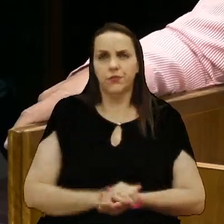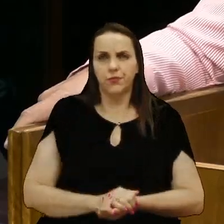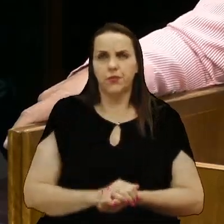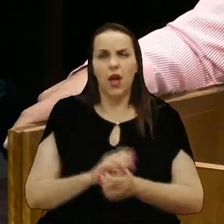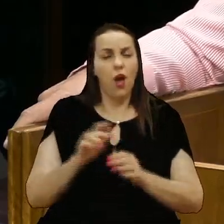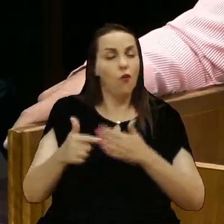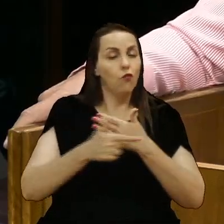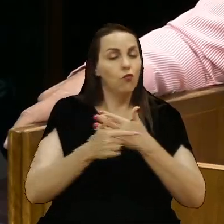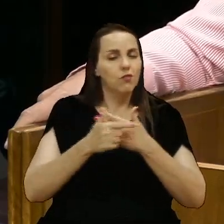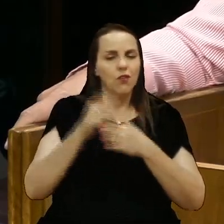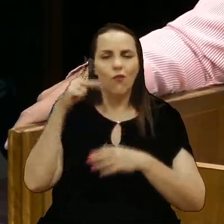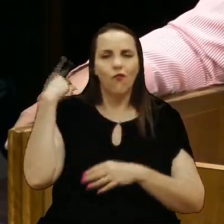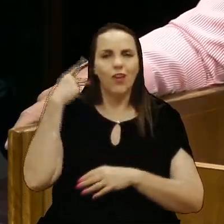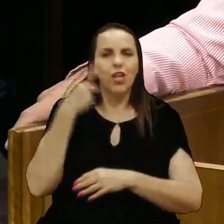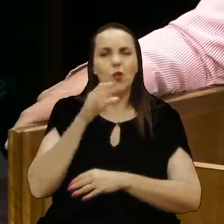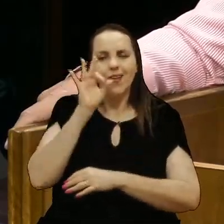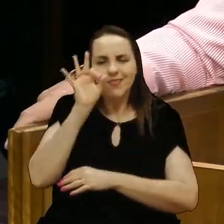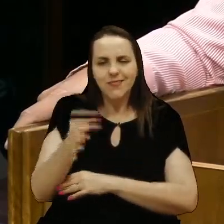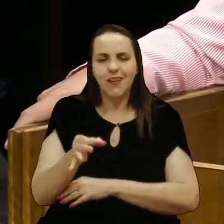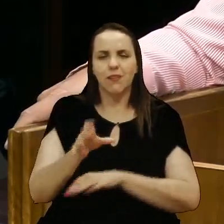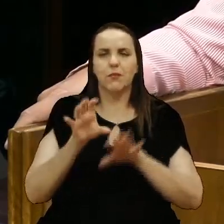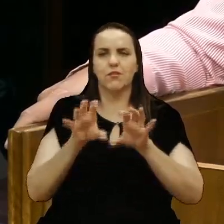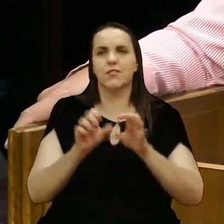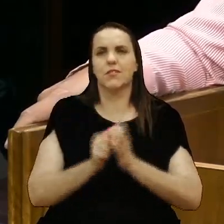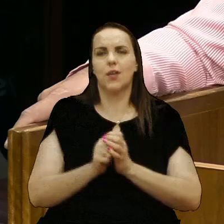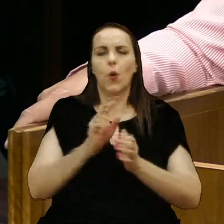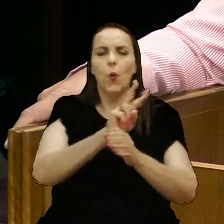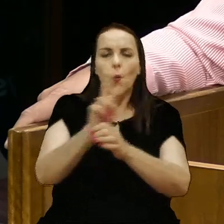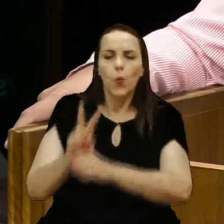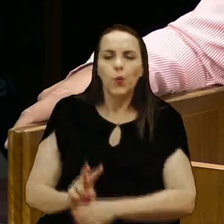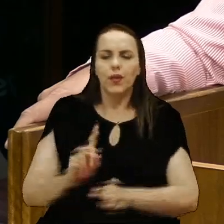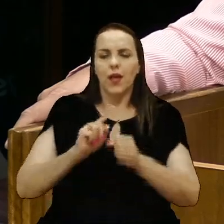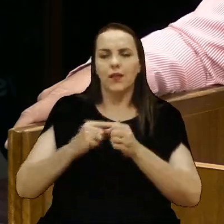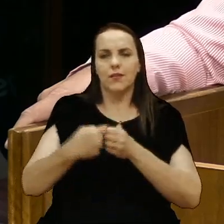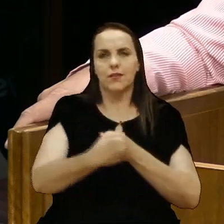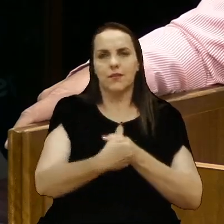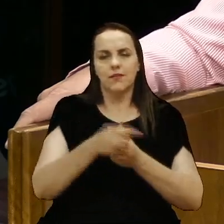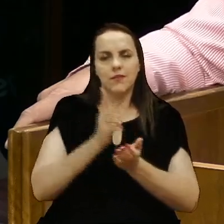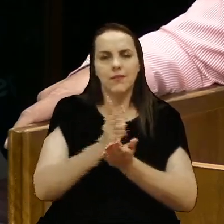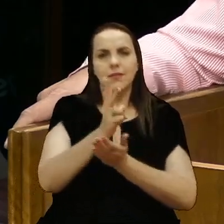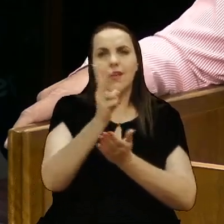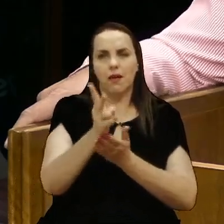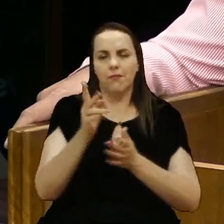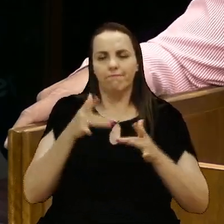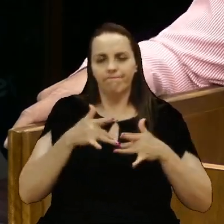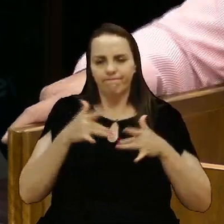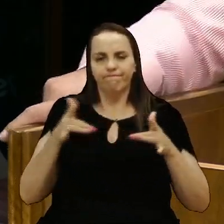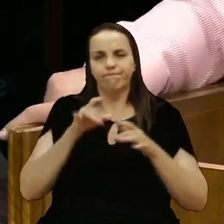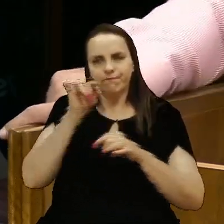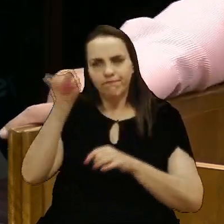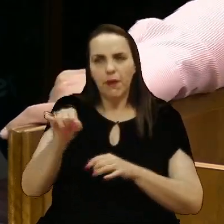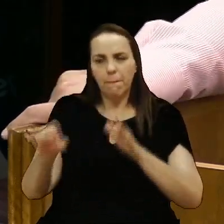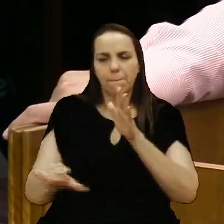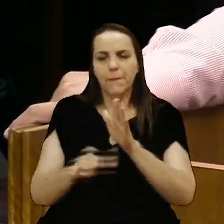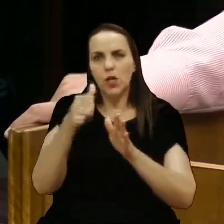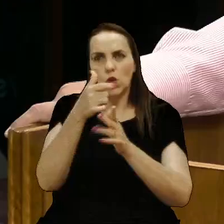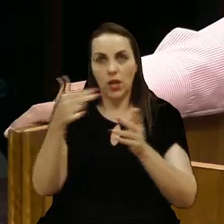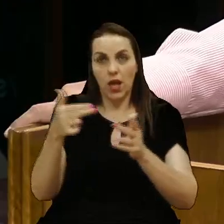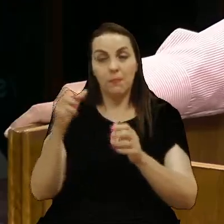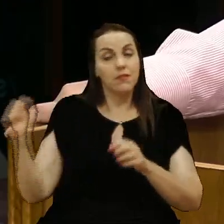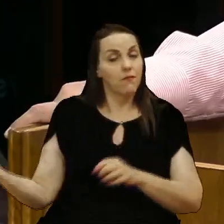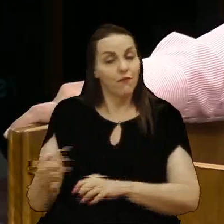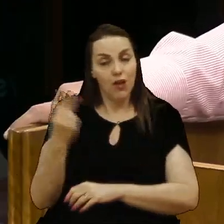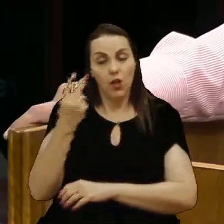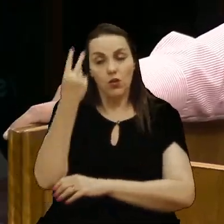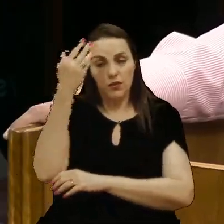do vereador é exatamente essa, é cuidar da cidade. Sempre que ele estiver em prol de melhorias, ele precisa ser